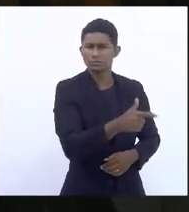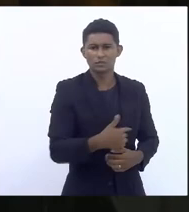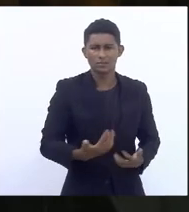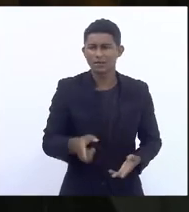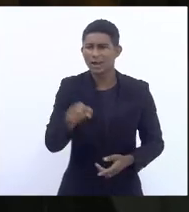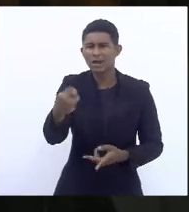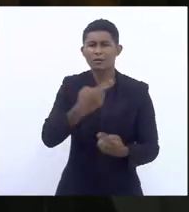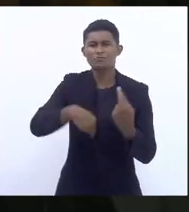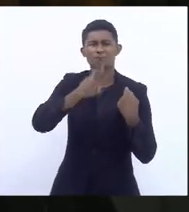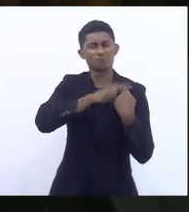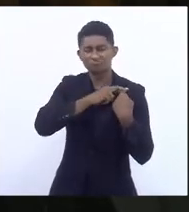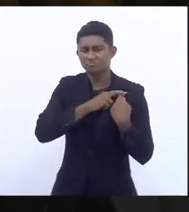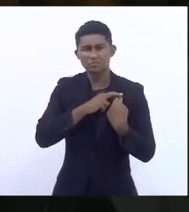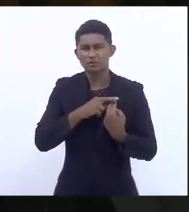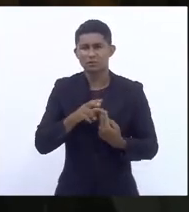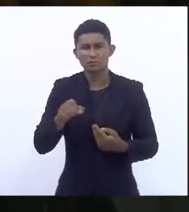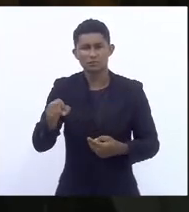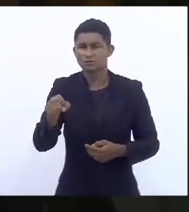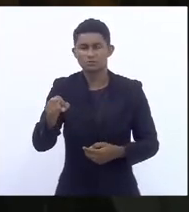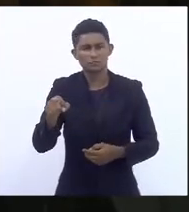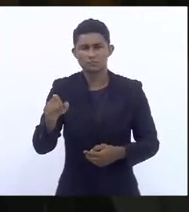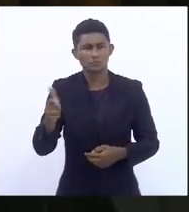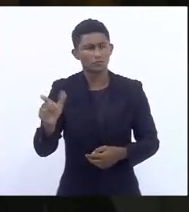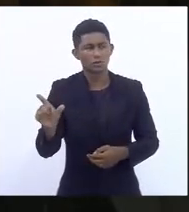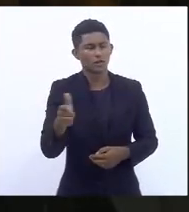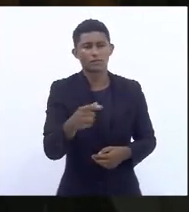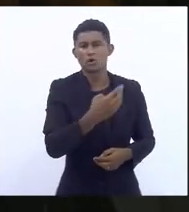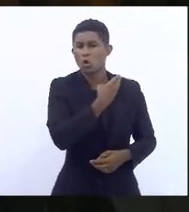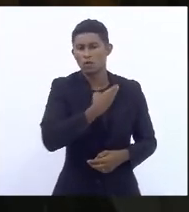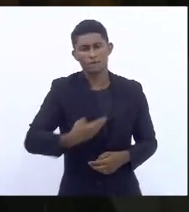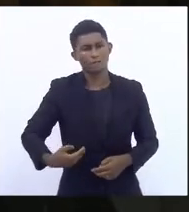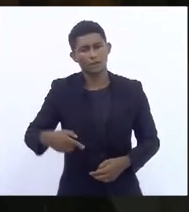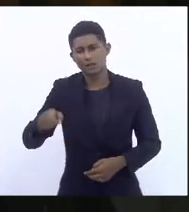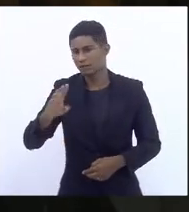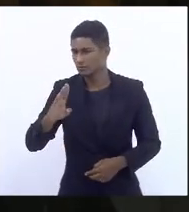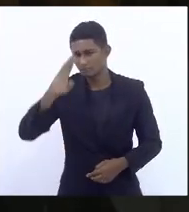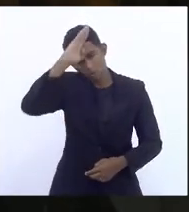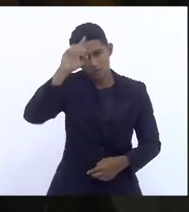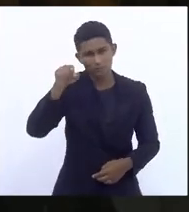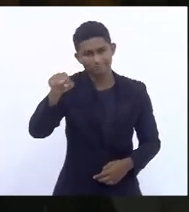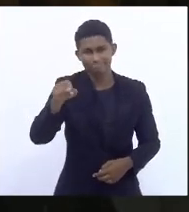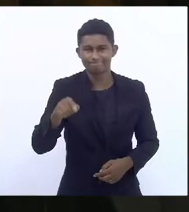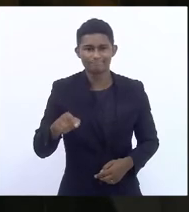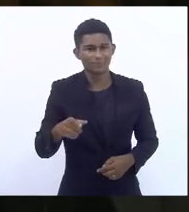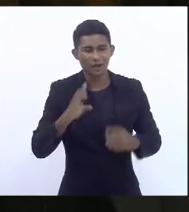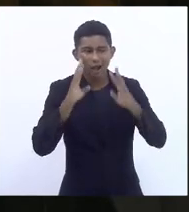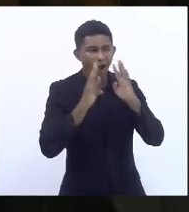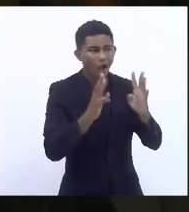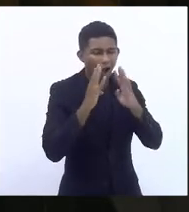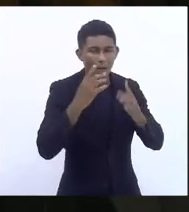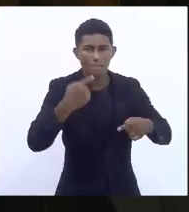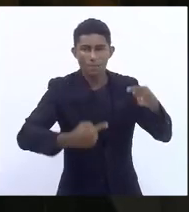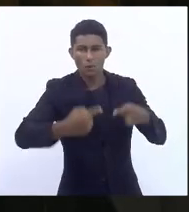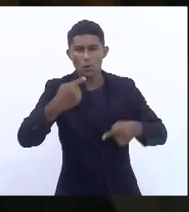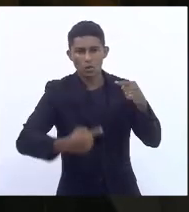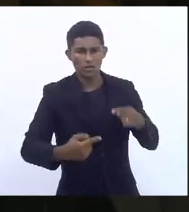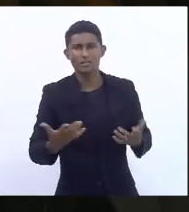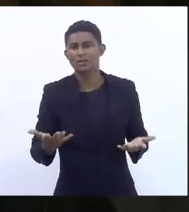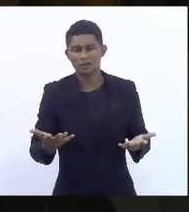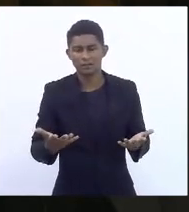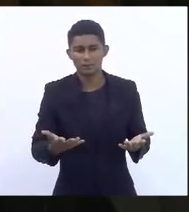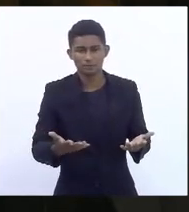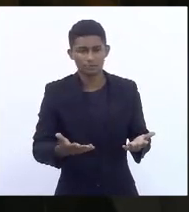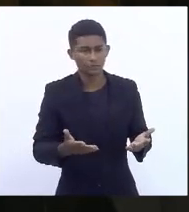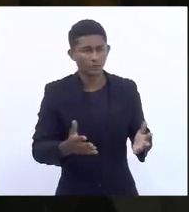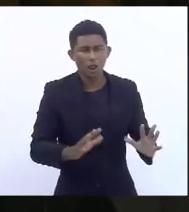compromisso, absolutamente nenhum compromisso do governo Bolsonaro com políticas que promovam a cidadania,